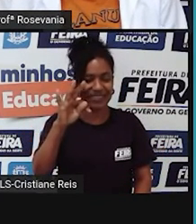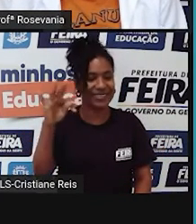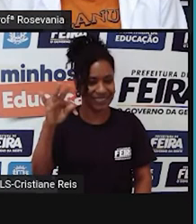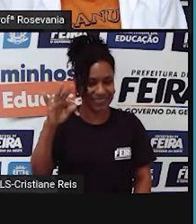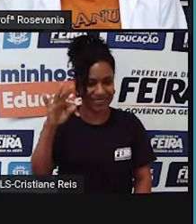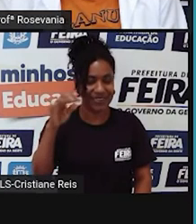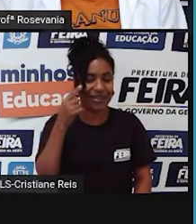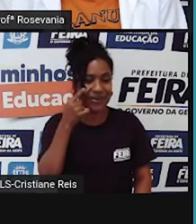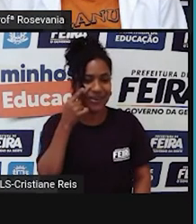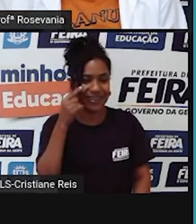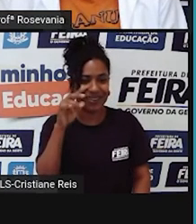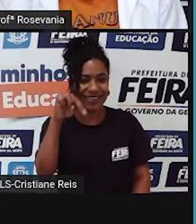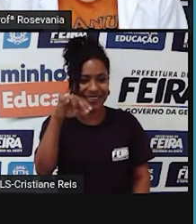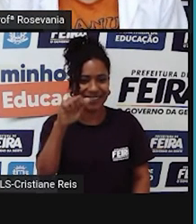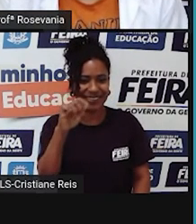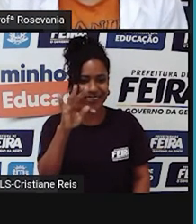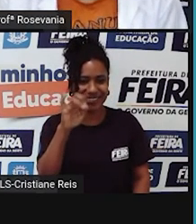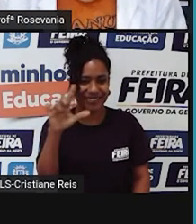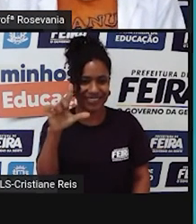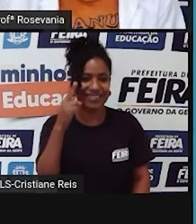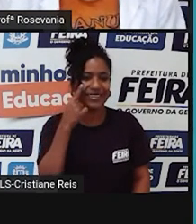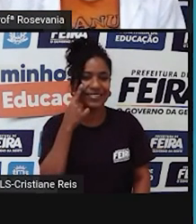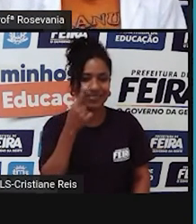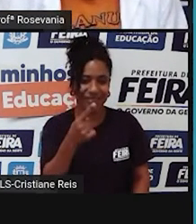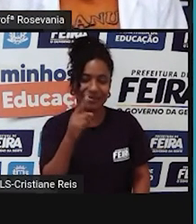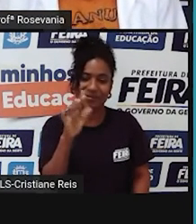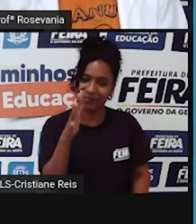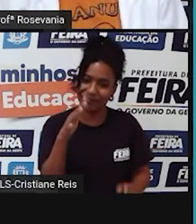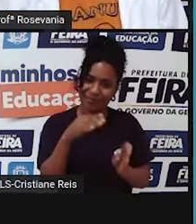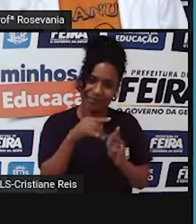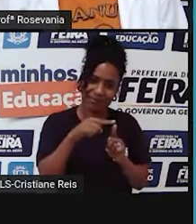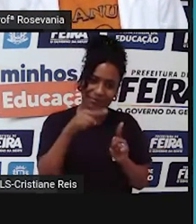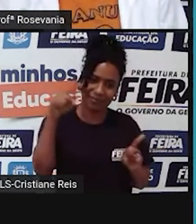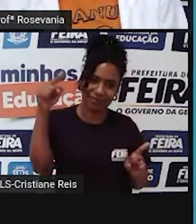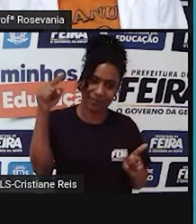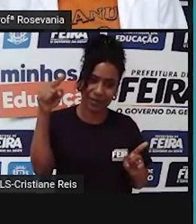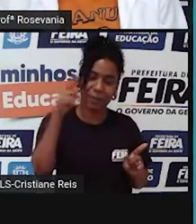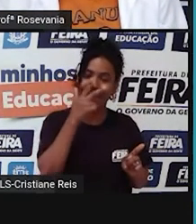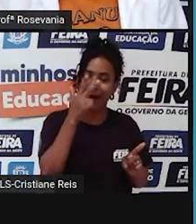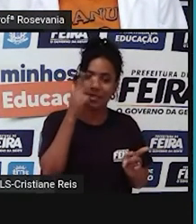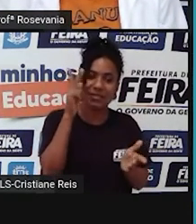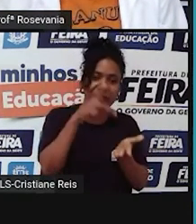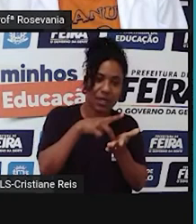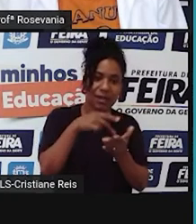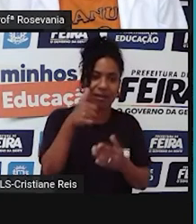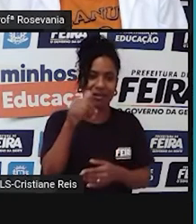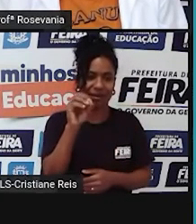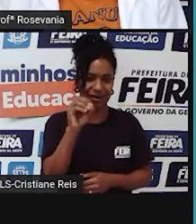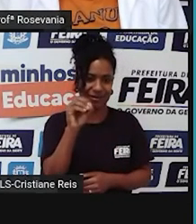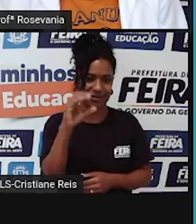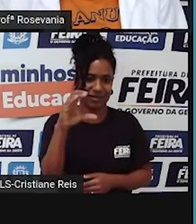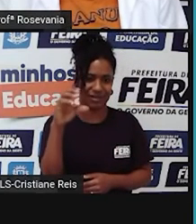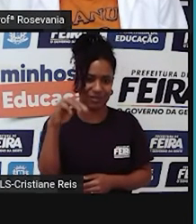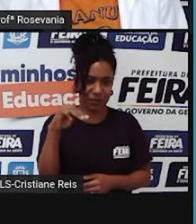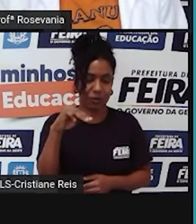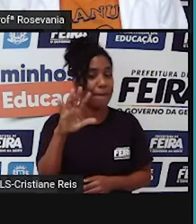5 centímetros, aqui tem quase 10, né? Pelo menos na tela que eu estou vendo aqui. Mas o mapa é de 5 centímetros,